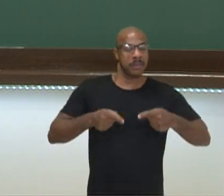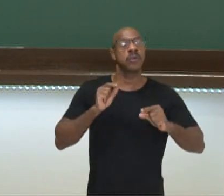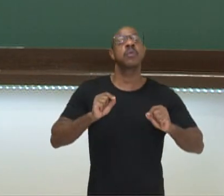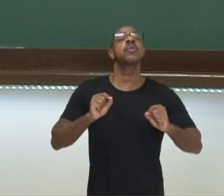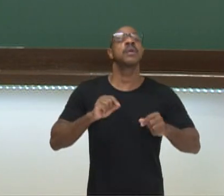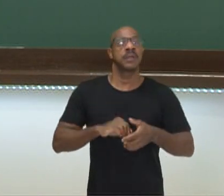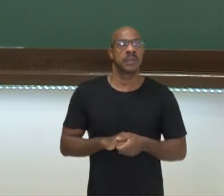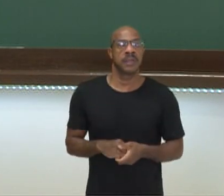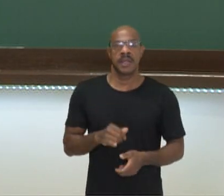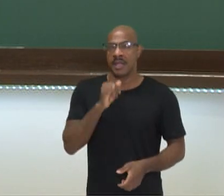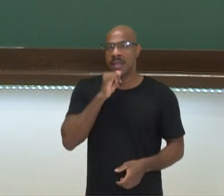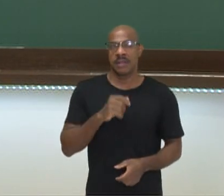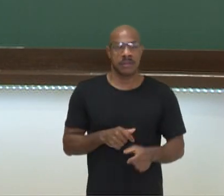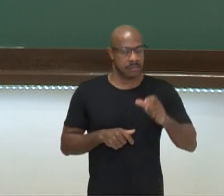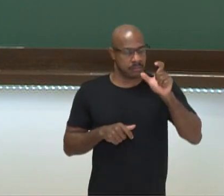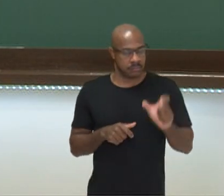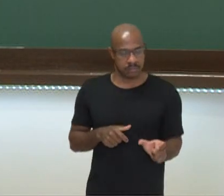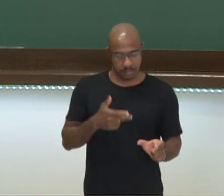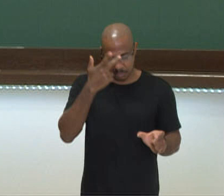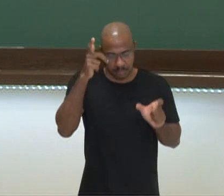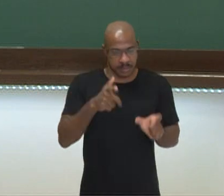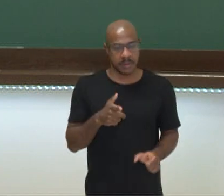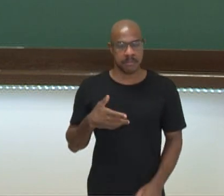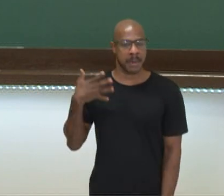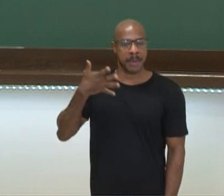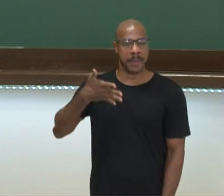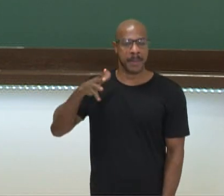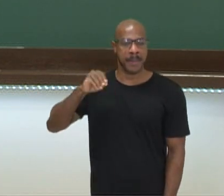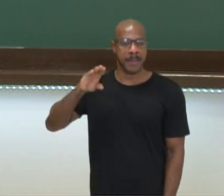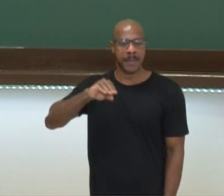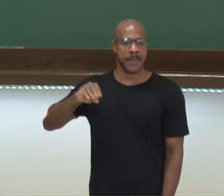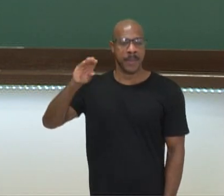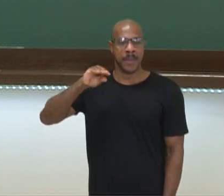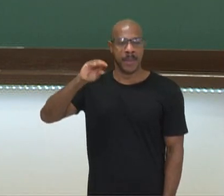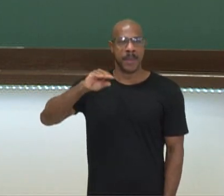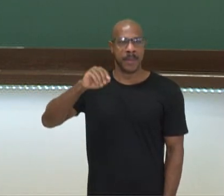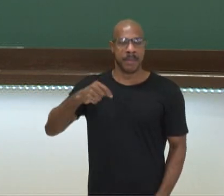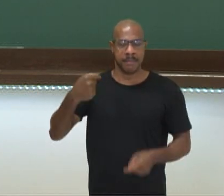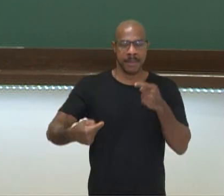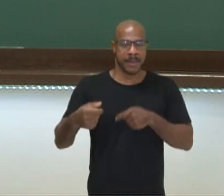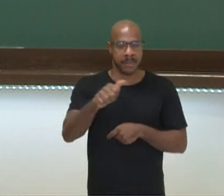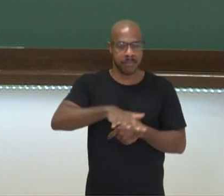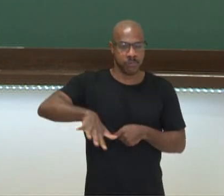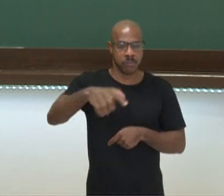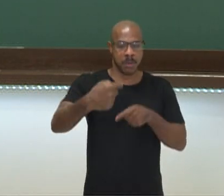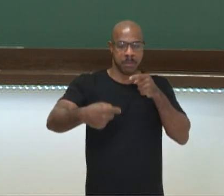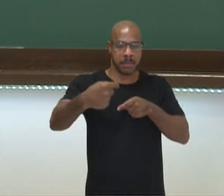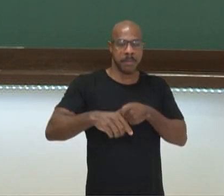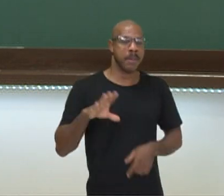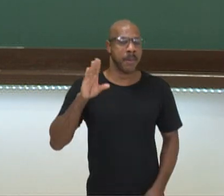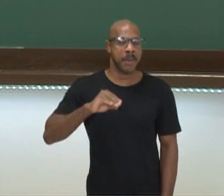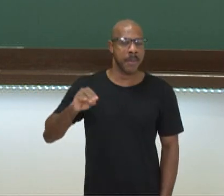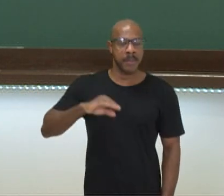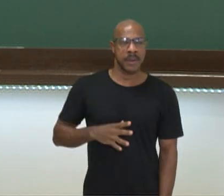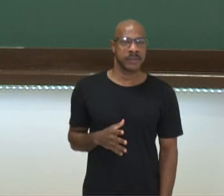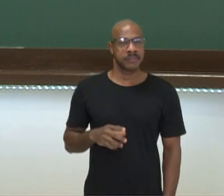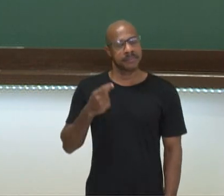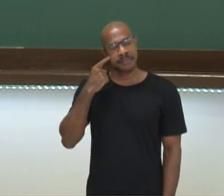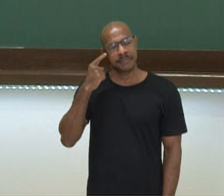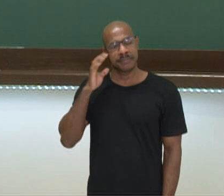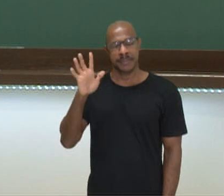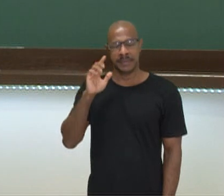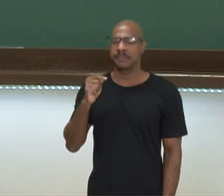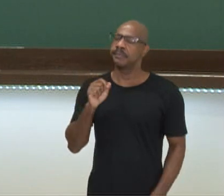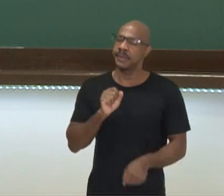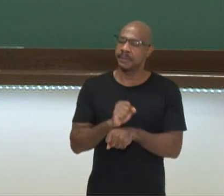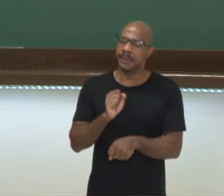Então, quando o debatedor está falando, ele já pode imaginar a réplica, o que o seu oponente irá dizer.